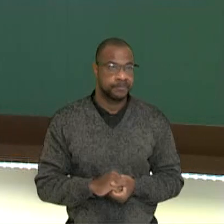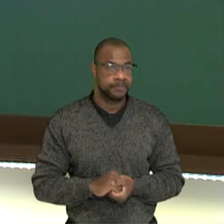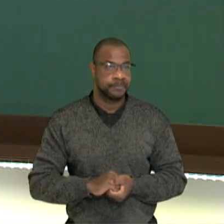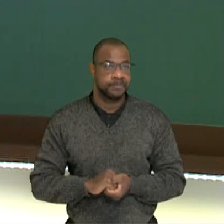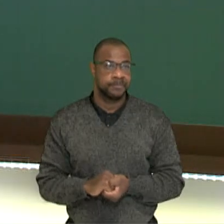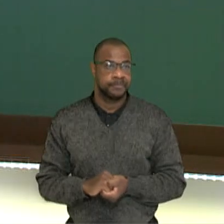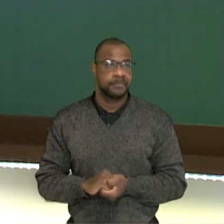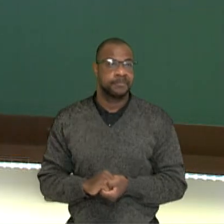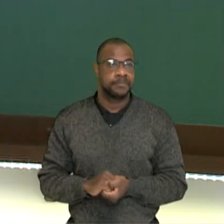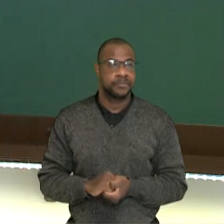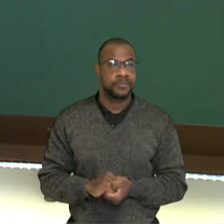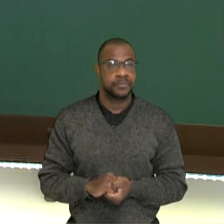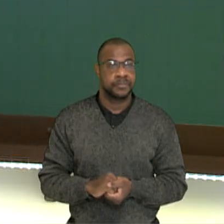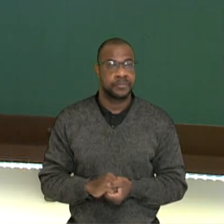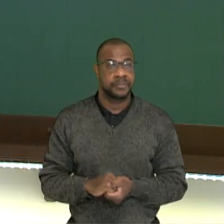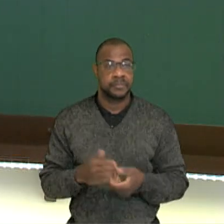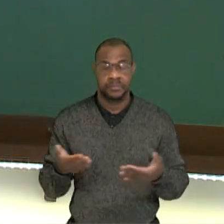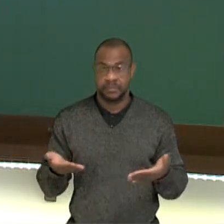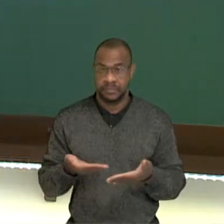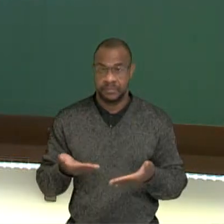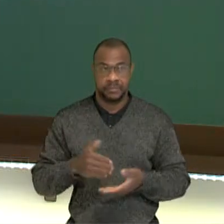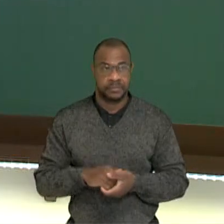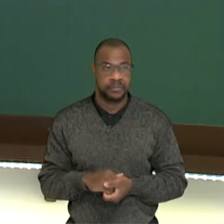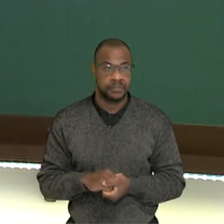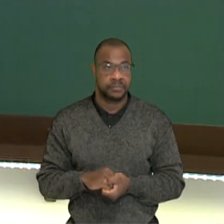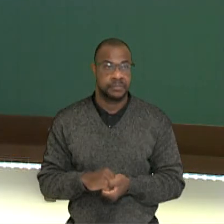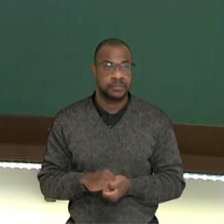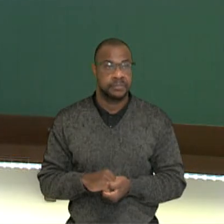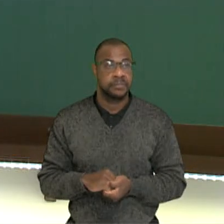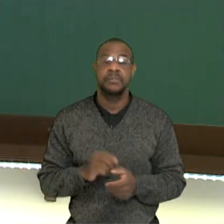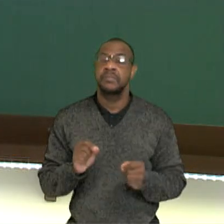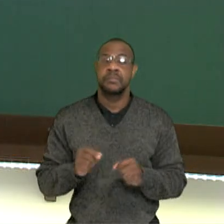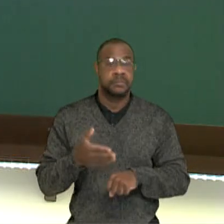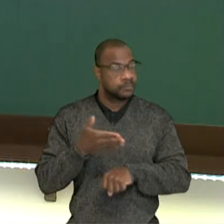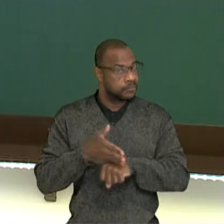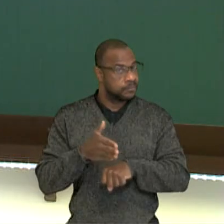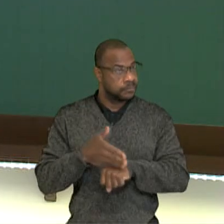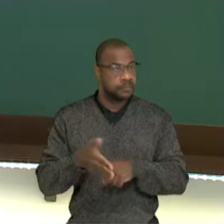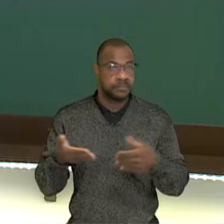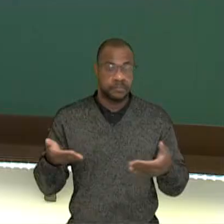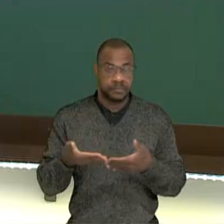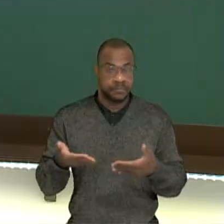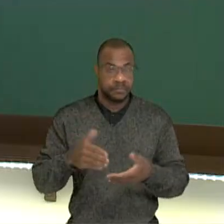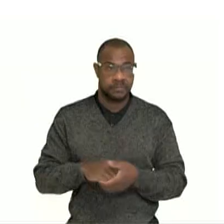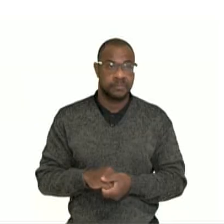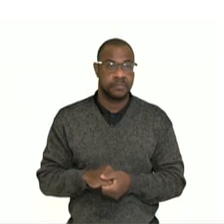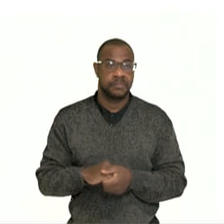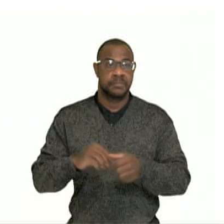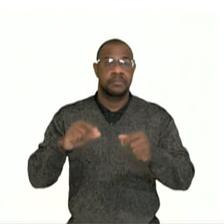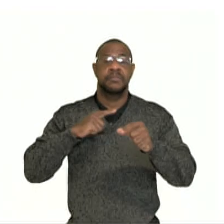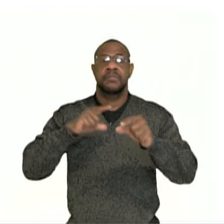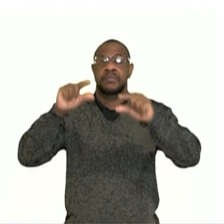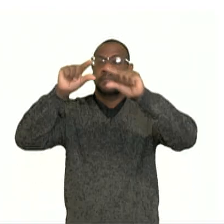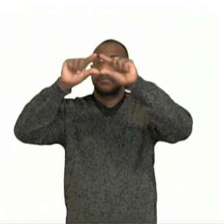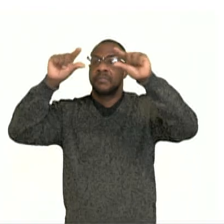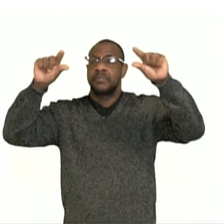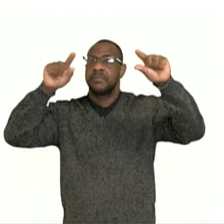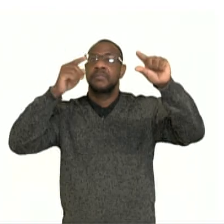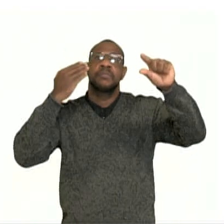ok? Agora, let's practice. Vamos praticar. Mesma intenção. O que nós teremos que